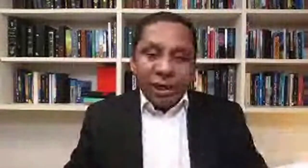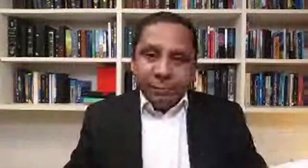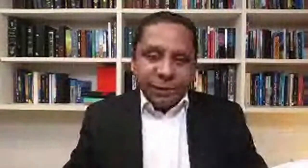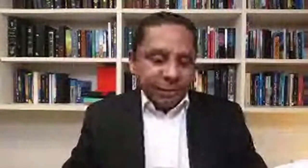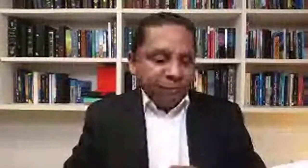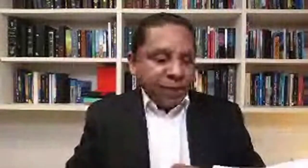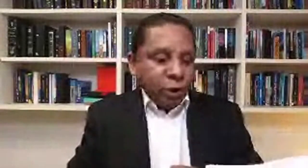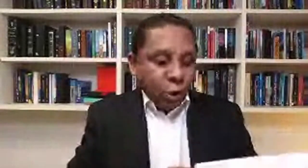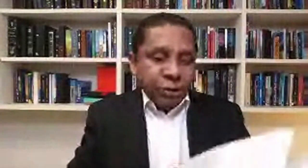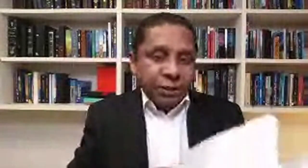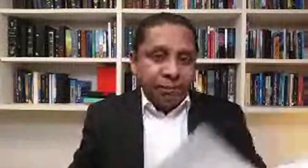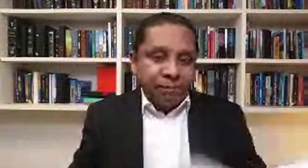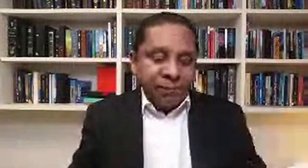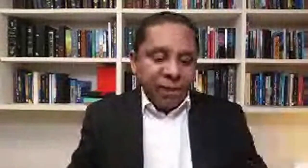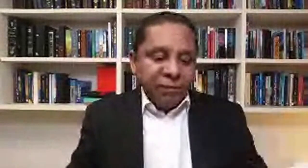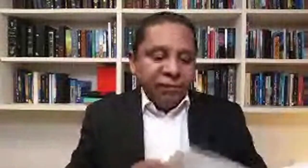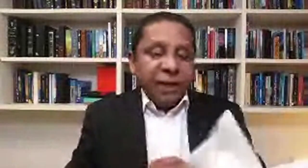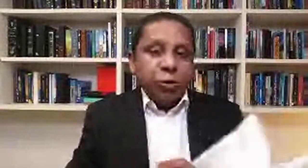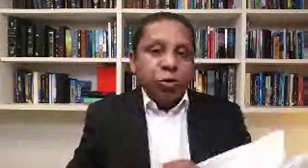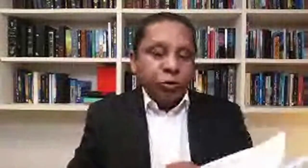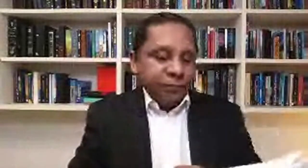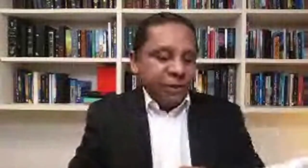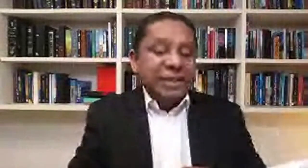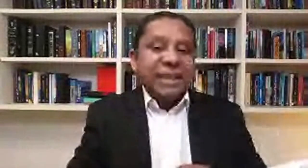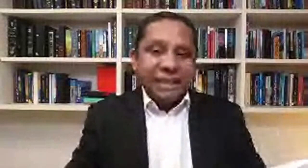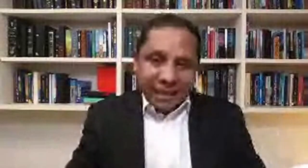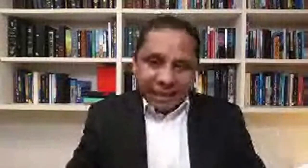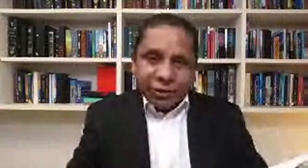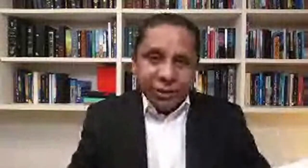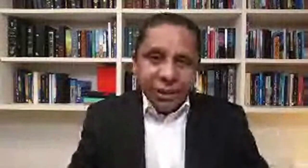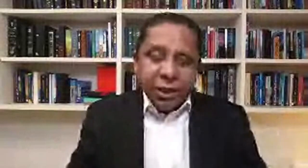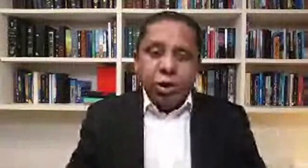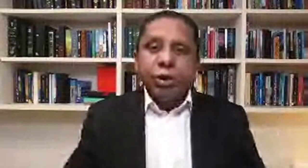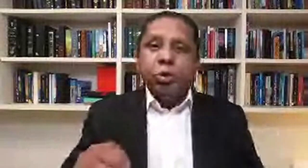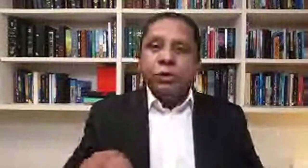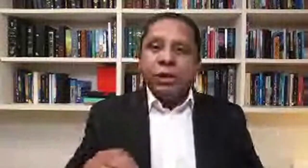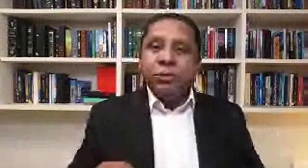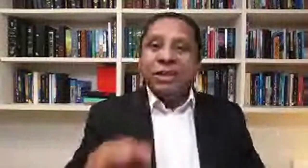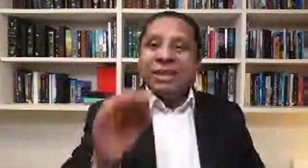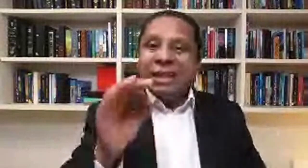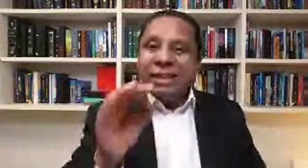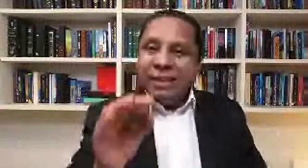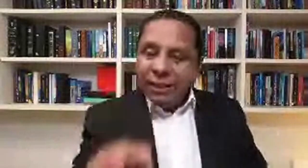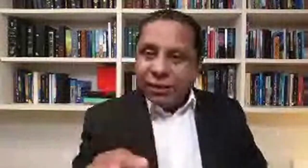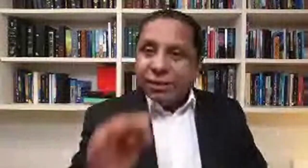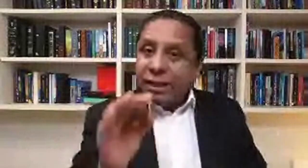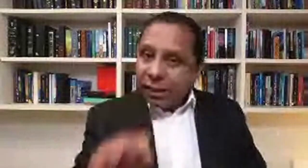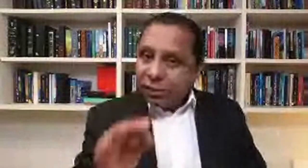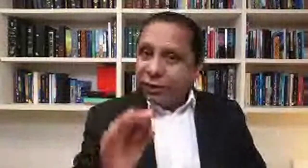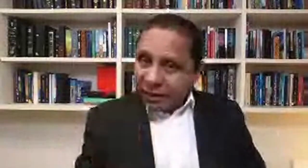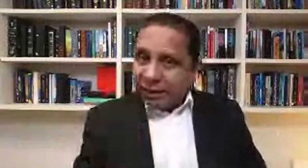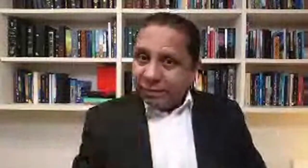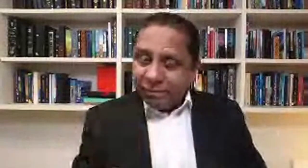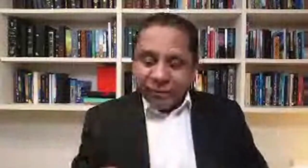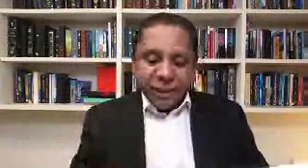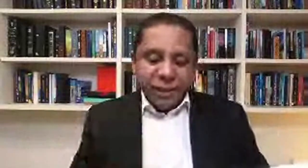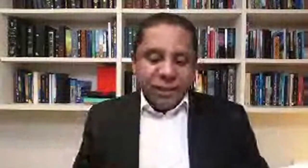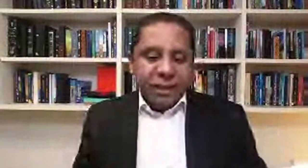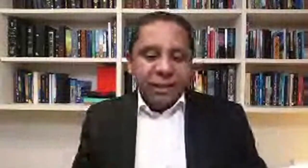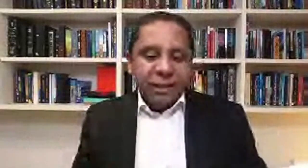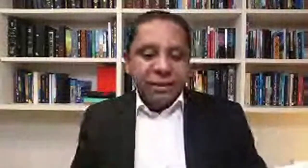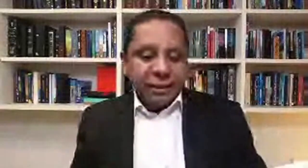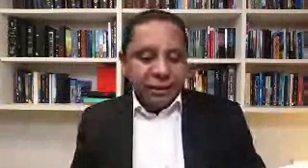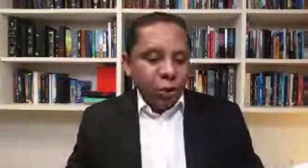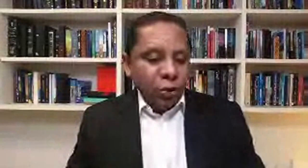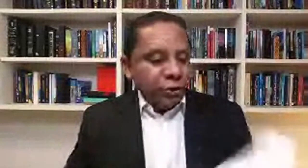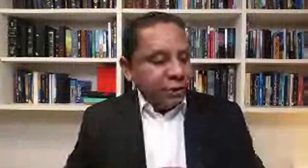em Apocalipse 12, verso 17, nós encontramos as características da igreja verdadeira. E